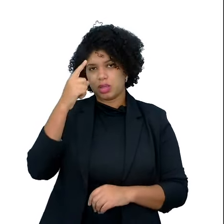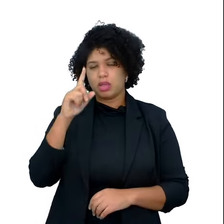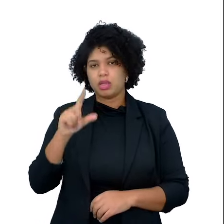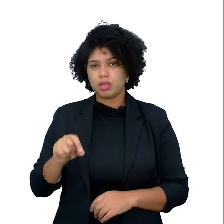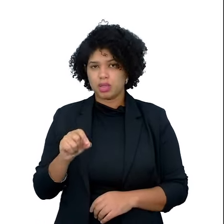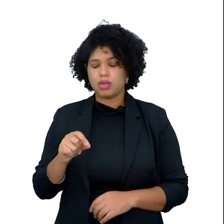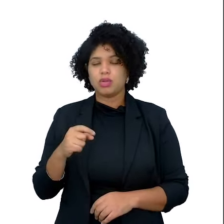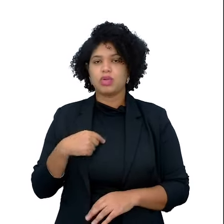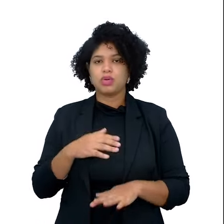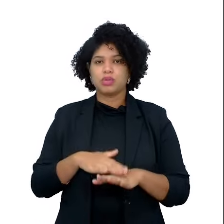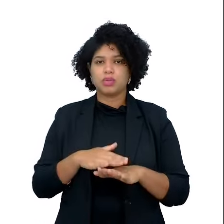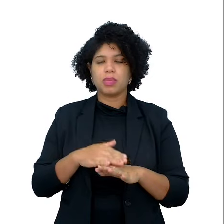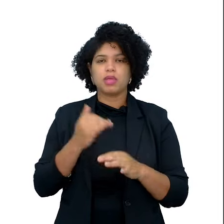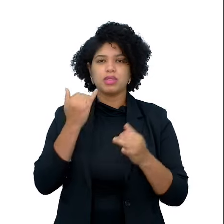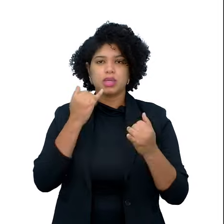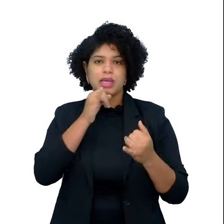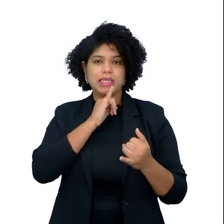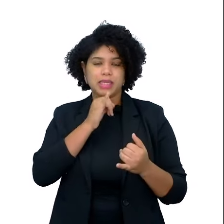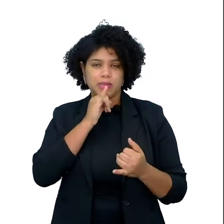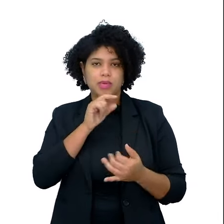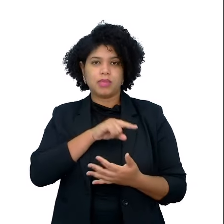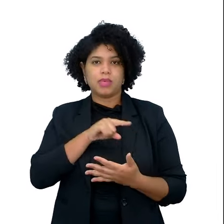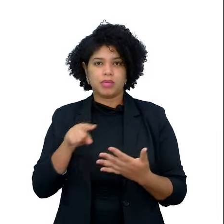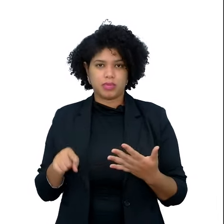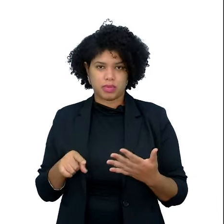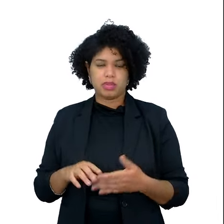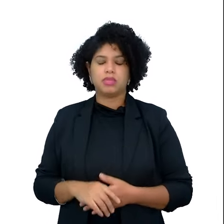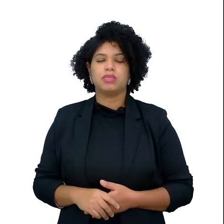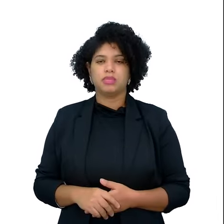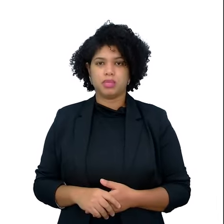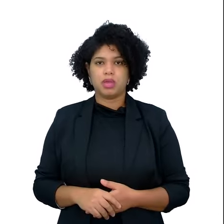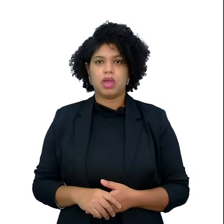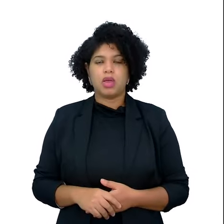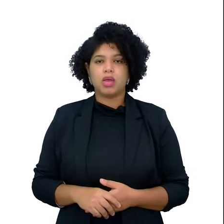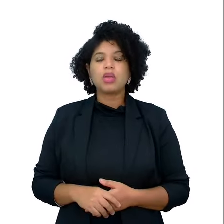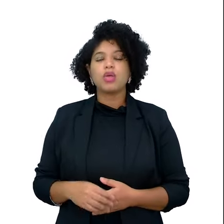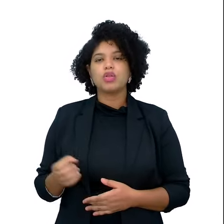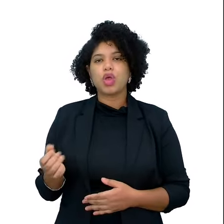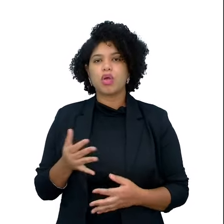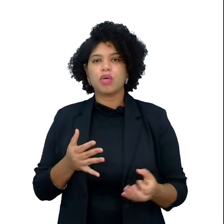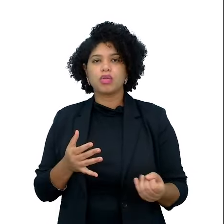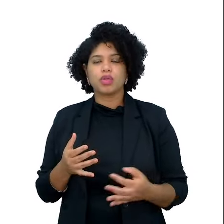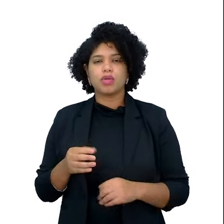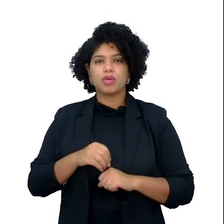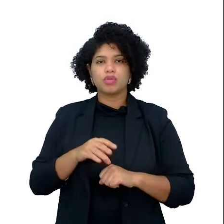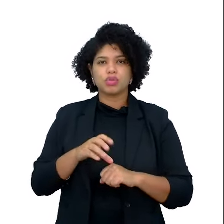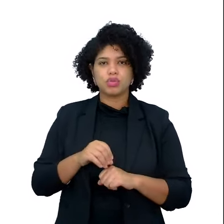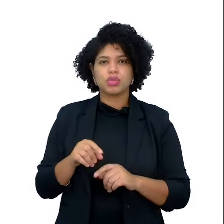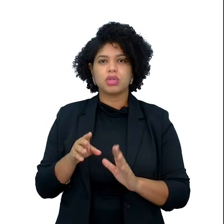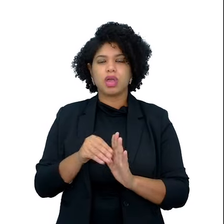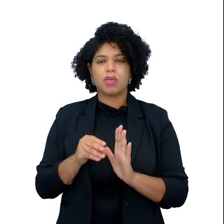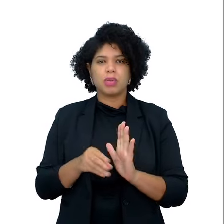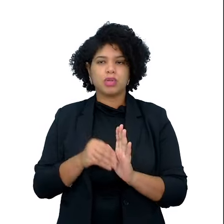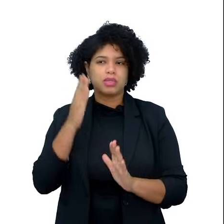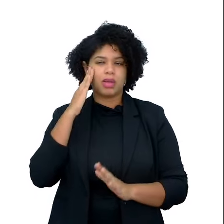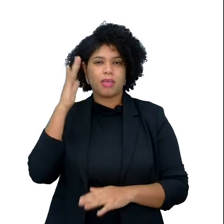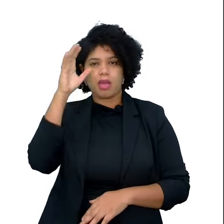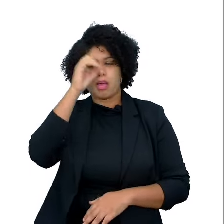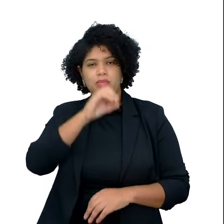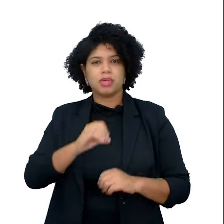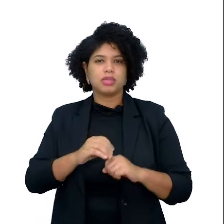possa trazer exemplos para vocês, a partir de novas sugestões e abordagens, de como que a